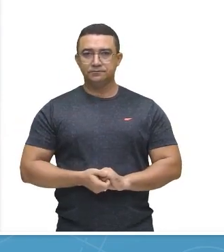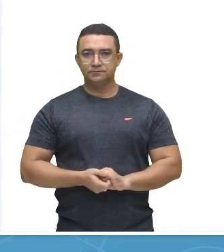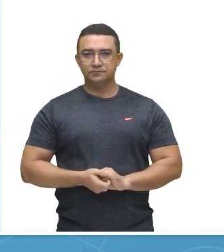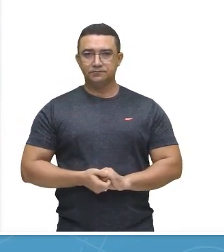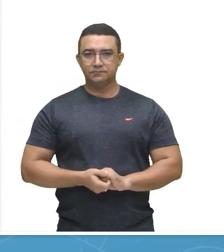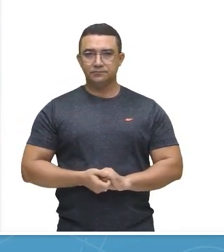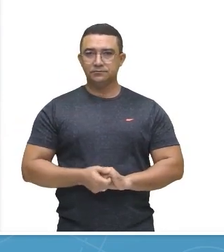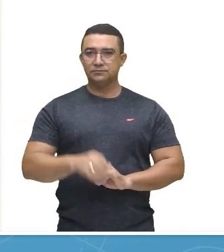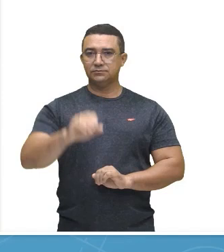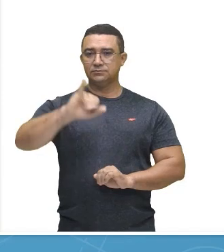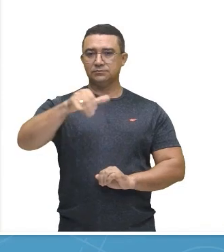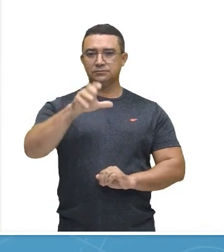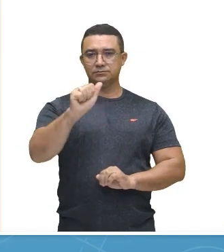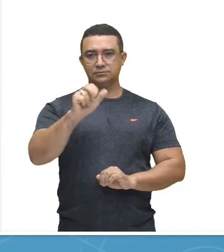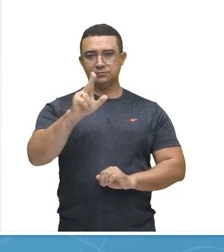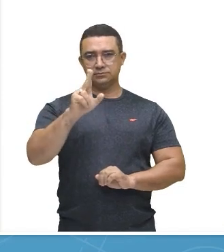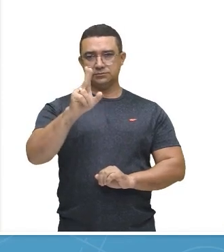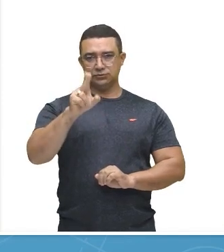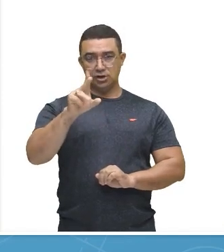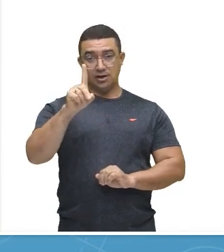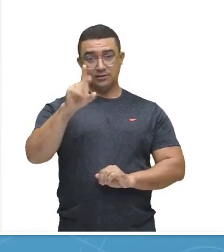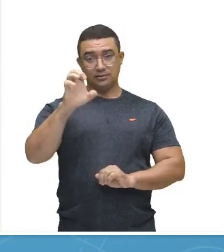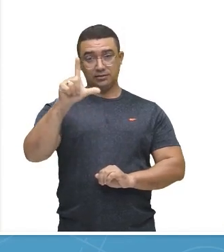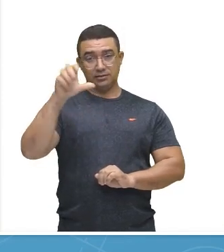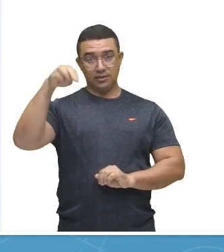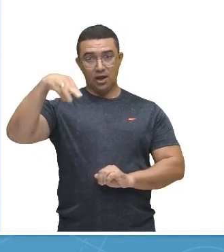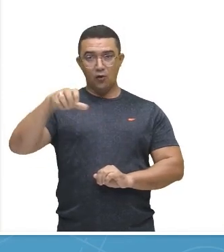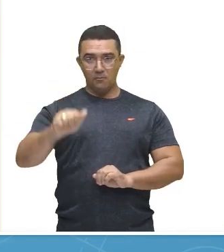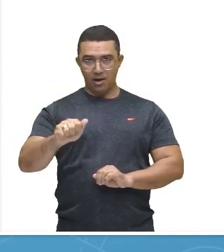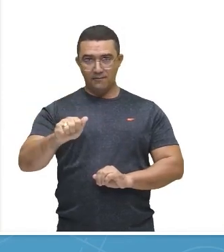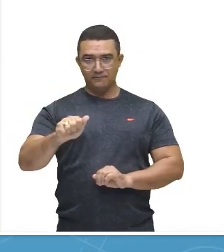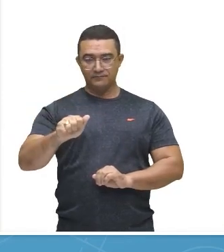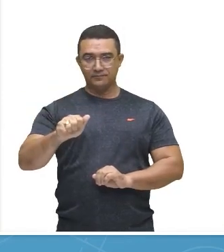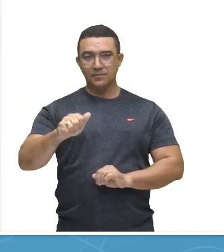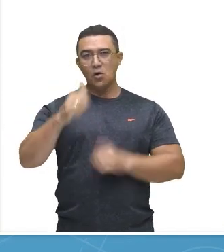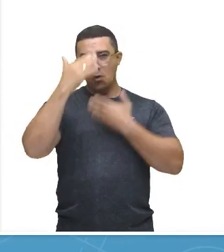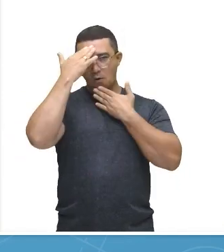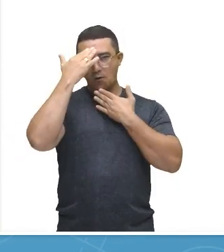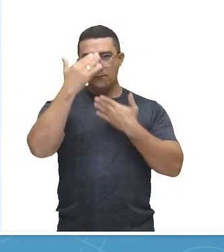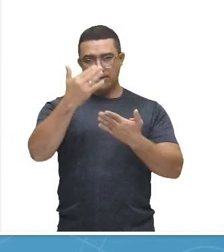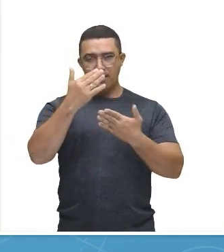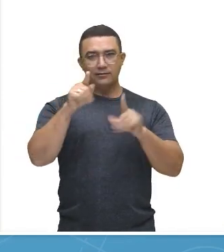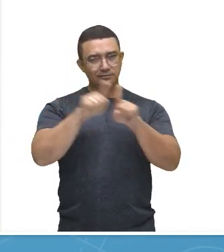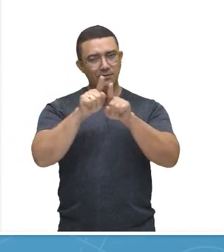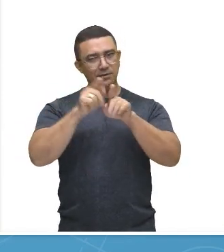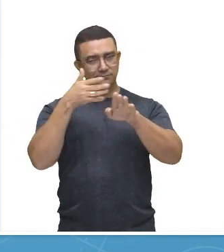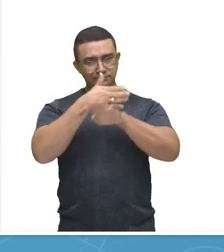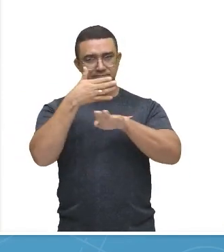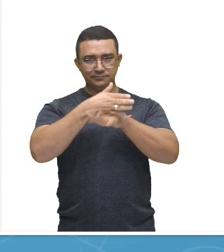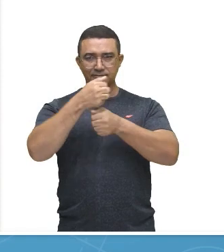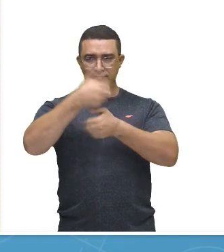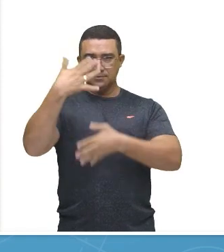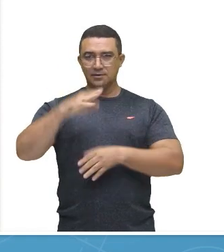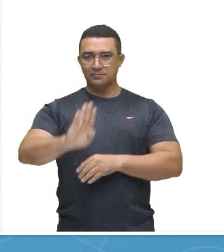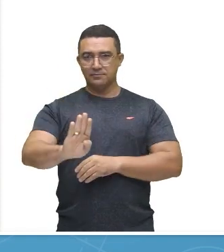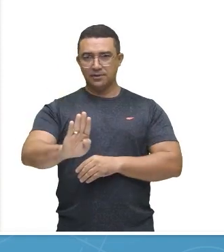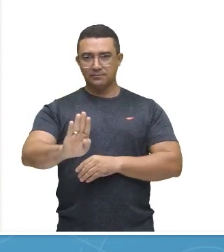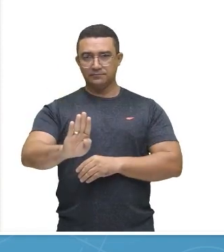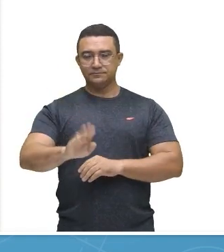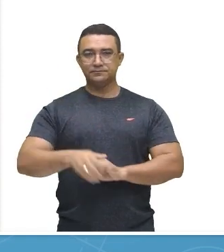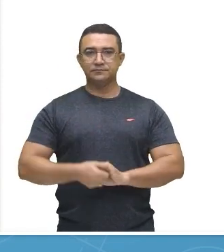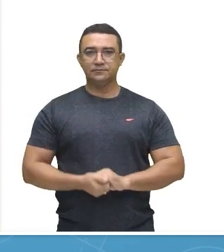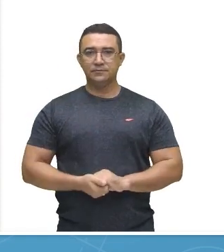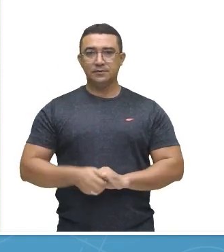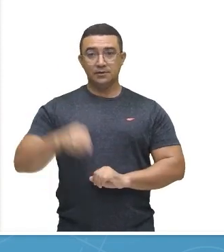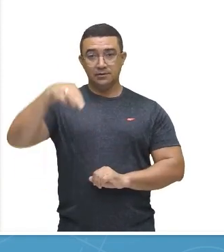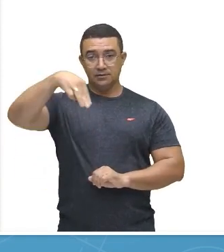Jardelma, desculpa, Jardelma, ele escreveu o nome ao lado, fica ótimo para ler. Obrigado, Jardelma, também. Ela disse letra B, aqui é a primeira.